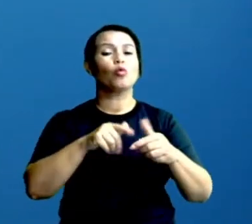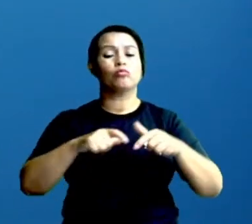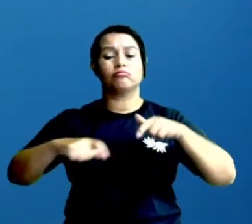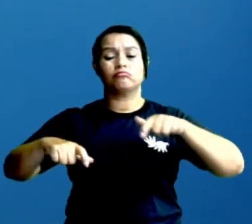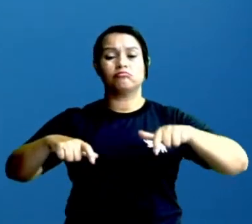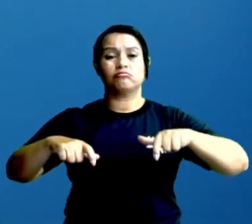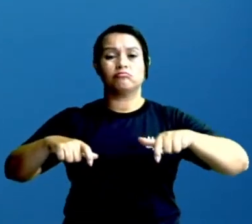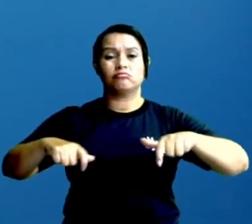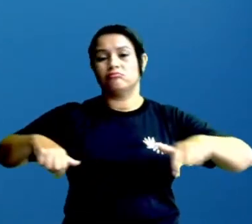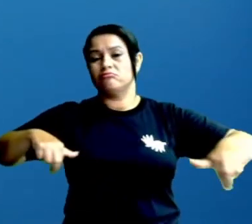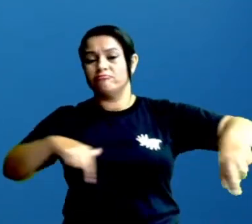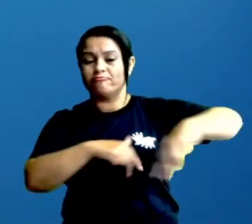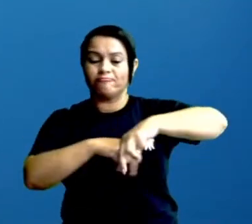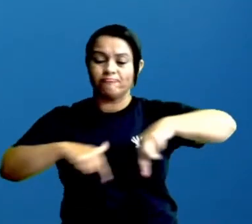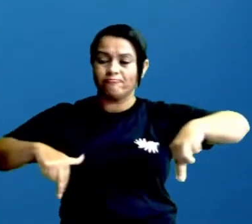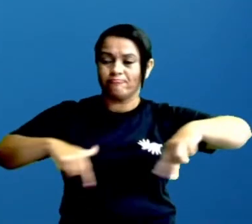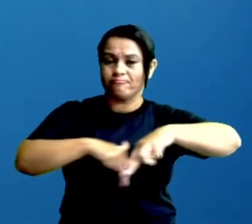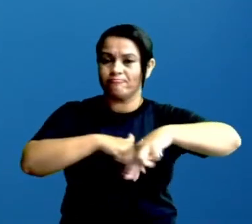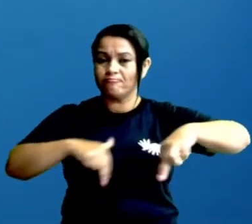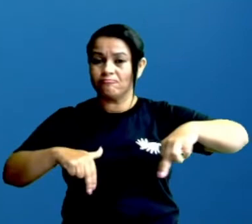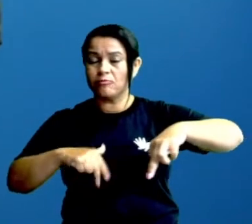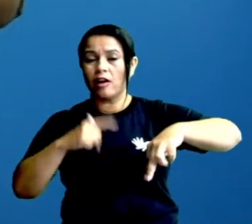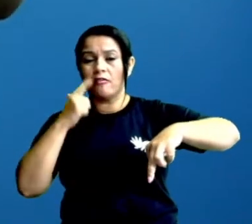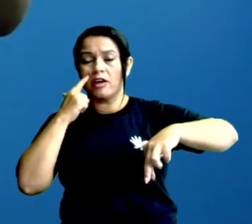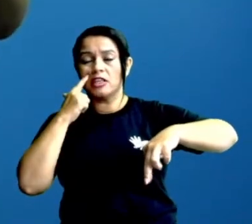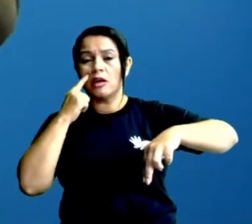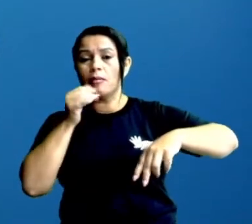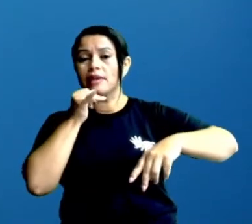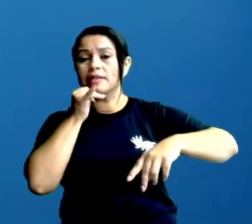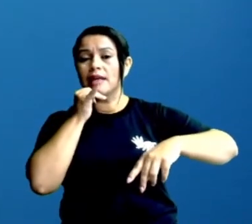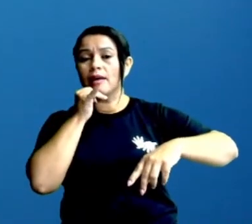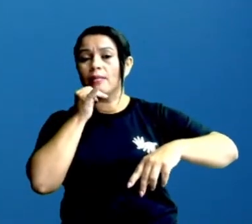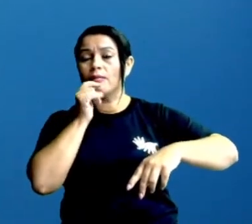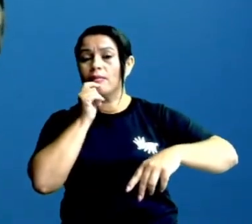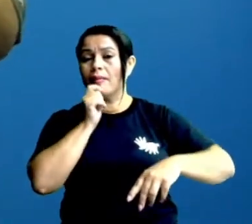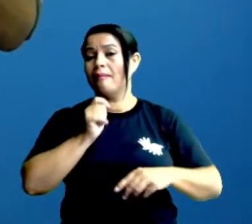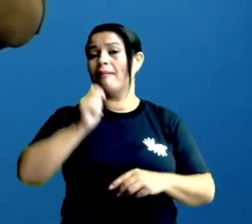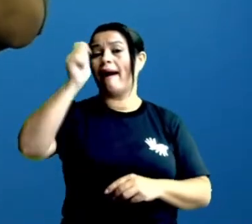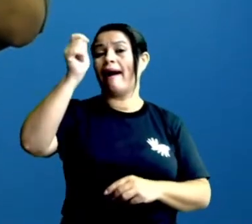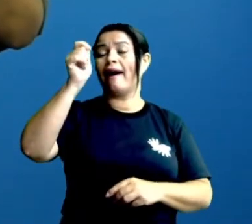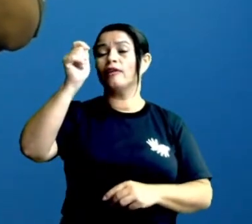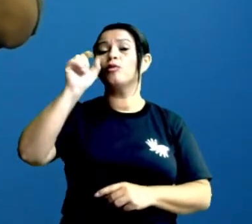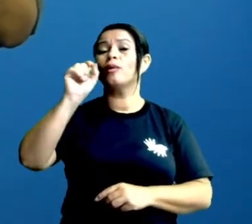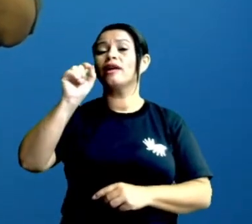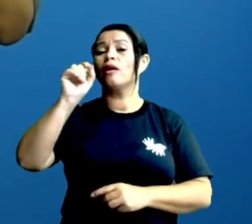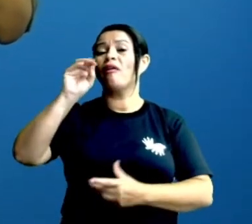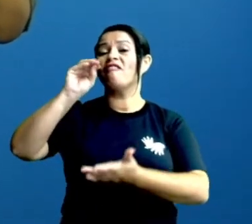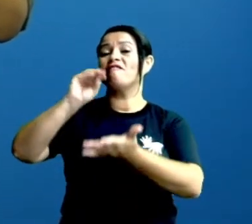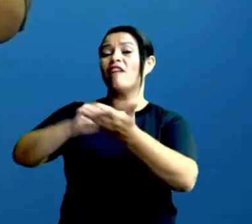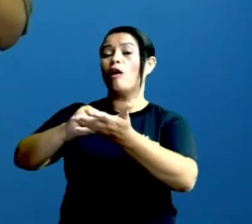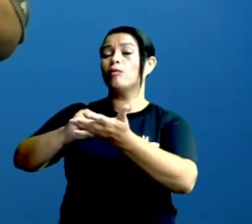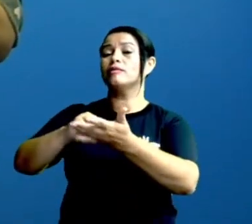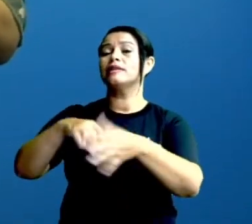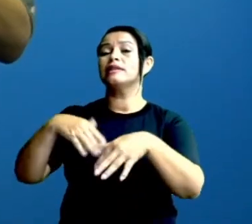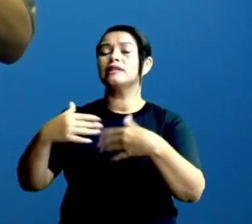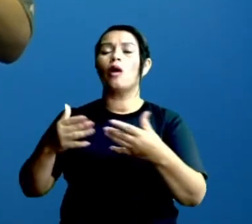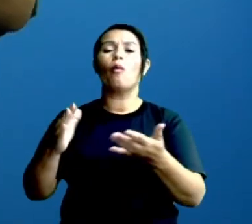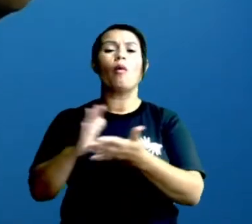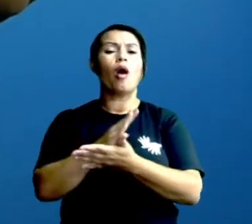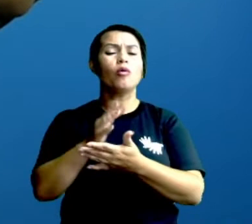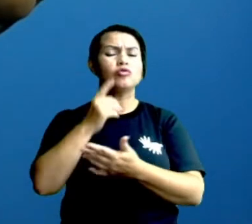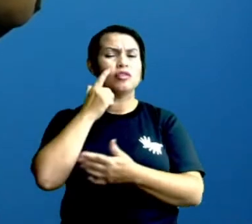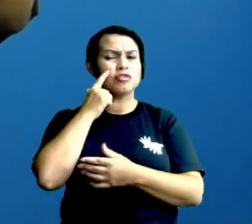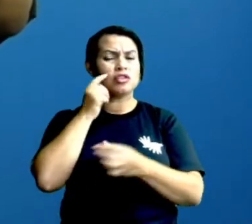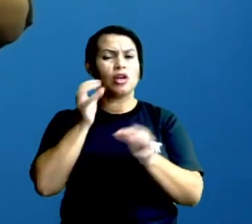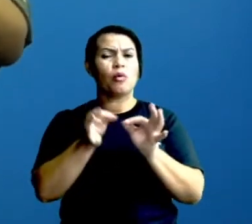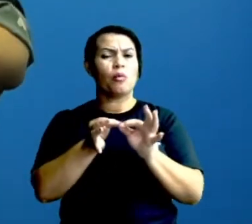tá? Tem um jogo de futebol e foi marcado uma falta. Alguns juízes, eu já vi alguns juízes lá com a fita métrica,